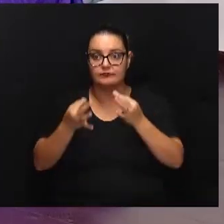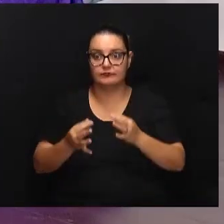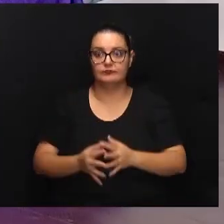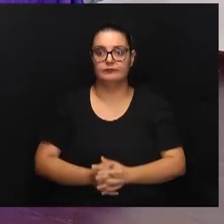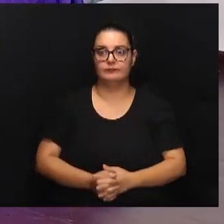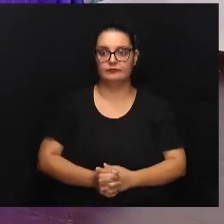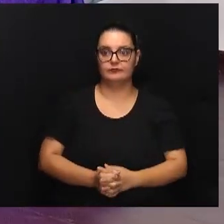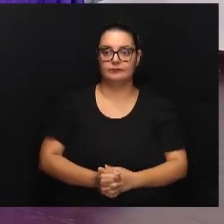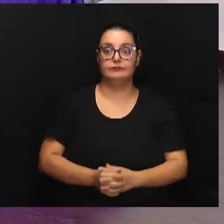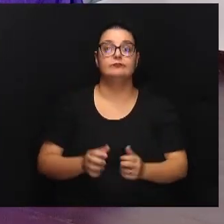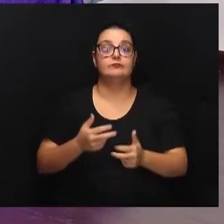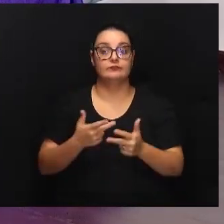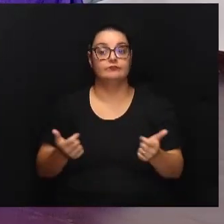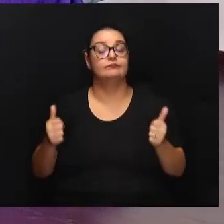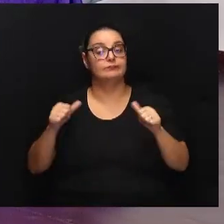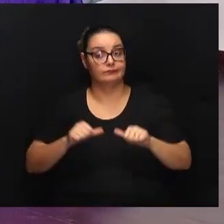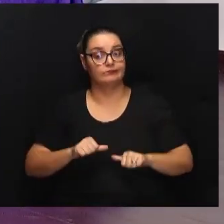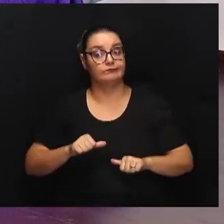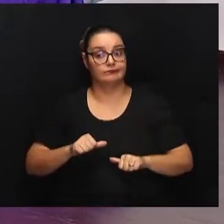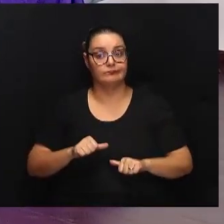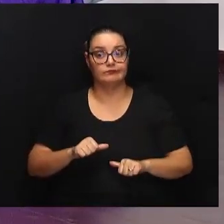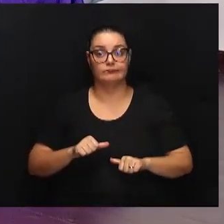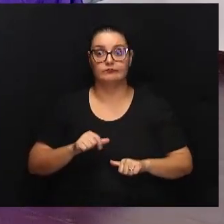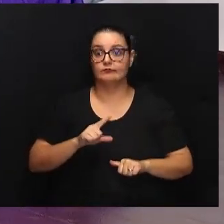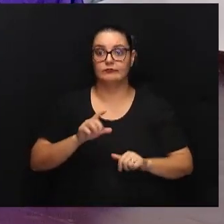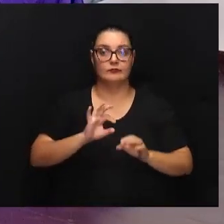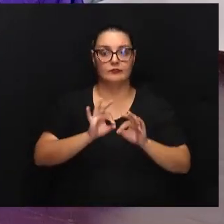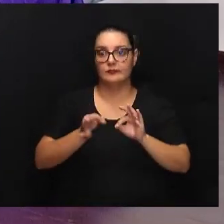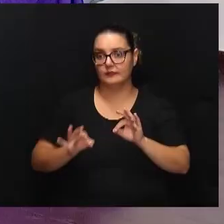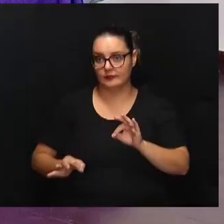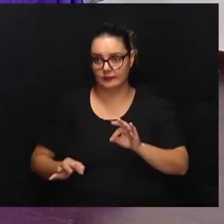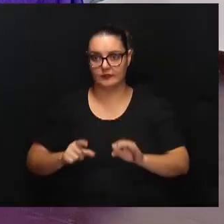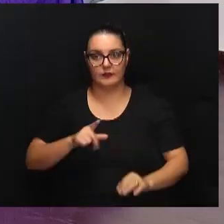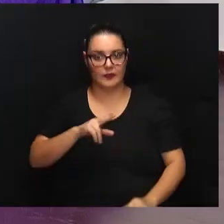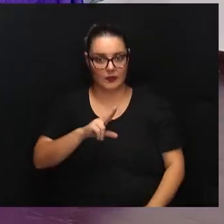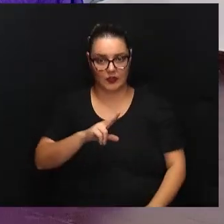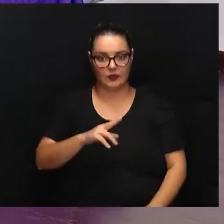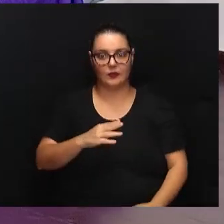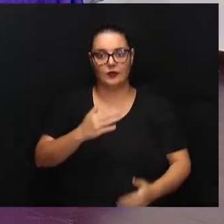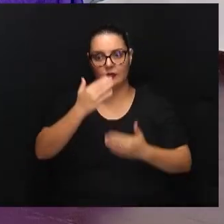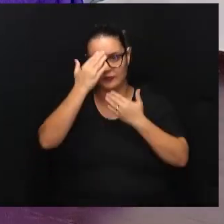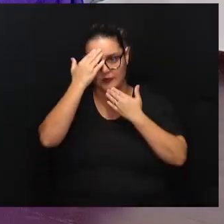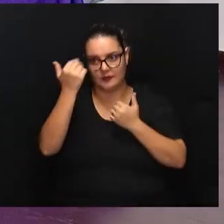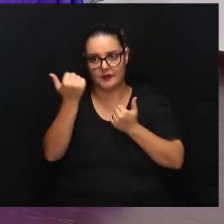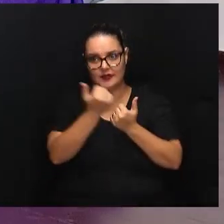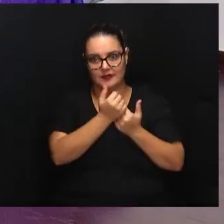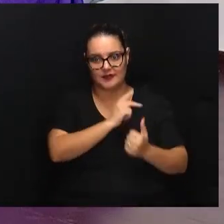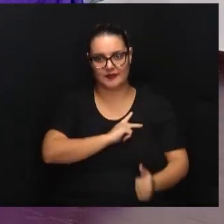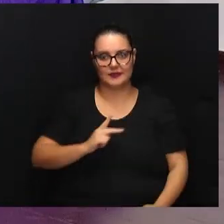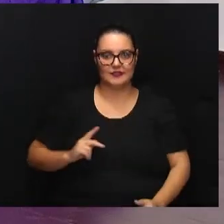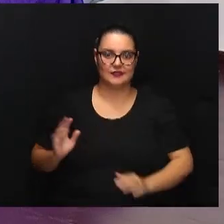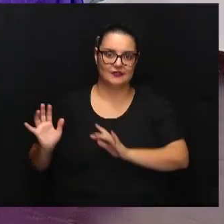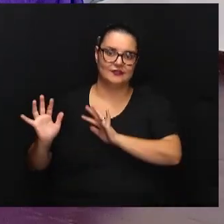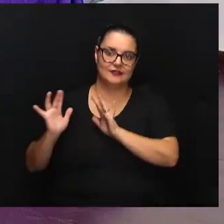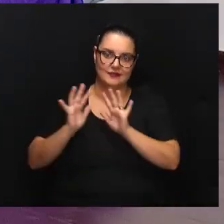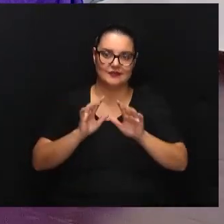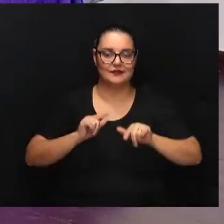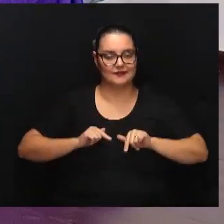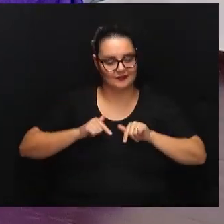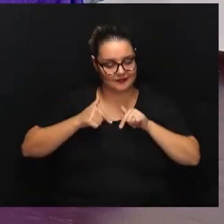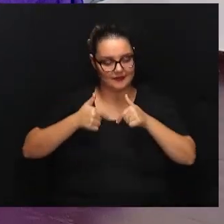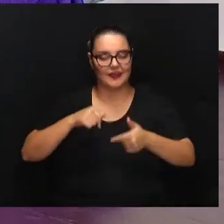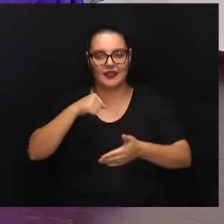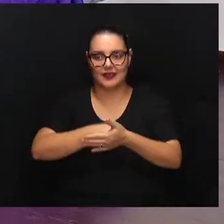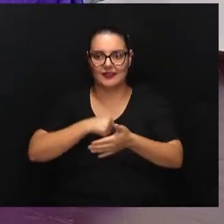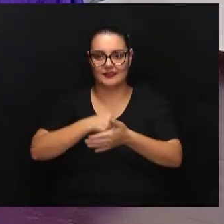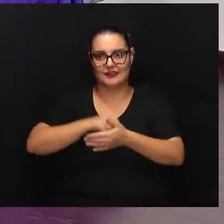vou me prolongar. Lu, muito obrigado por ser minha vice-presidente e estar aí comigo na luta todos os dias. Muito obrigado. Eu quero dizer que